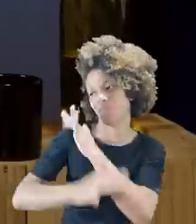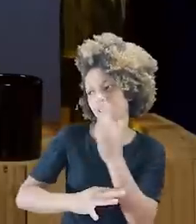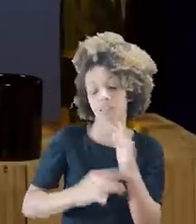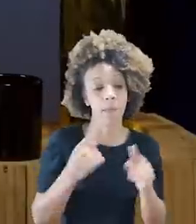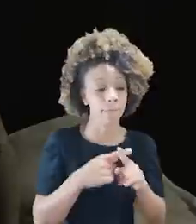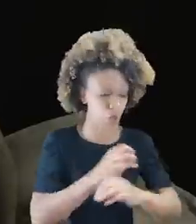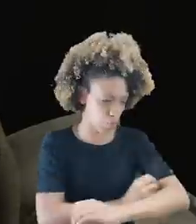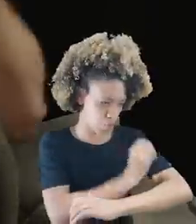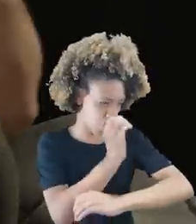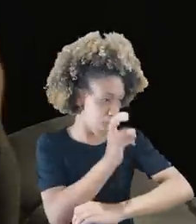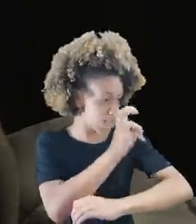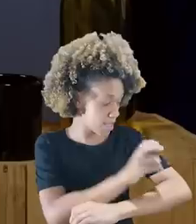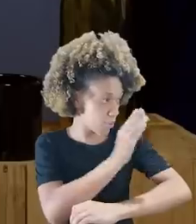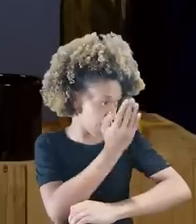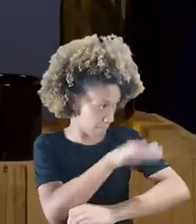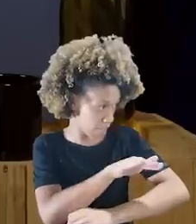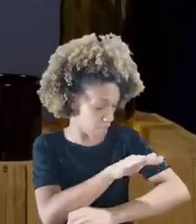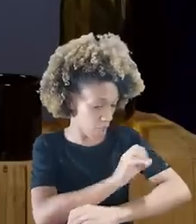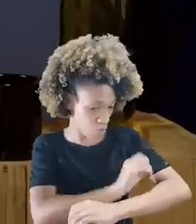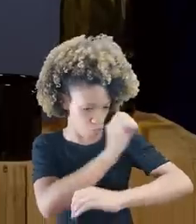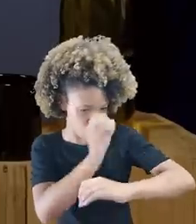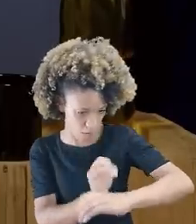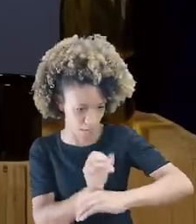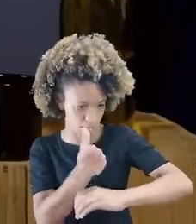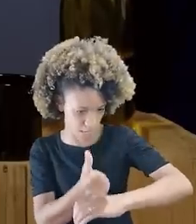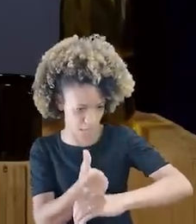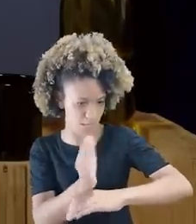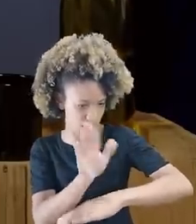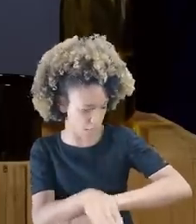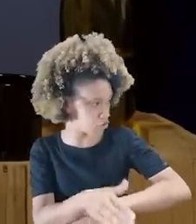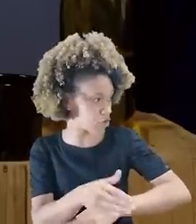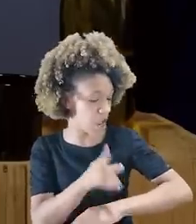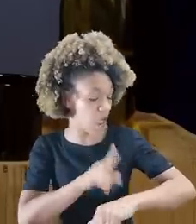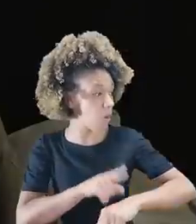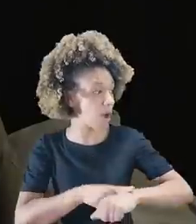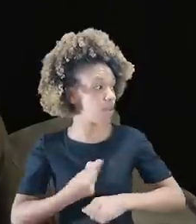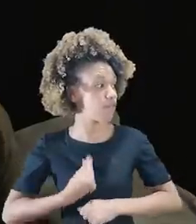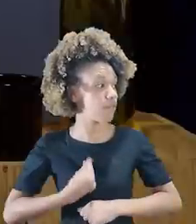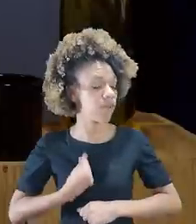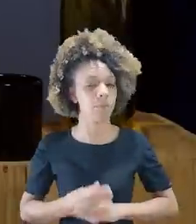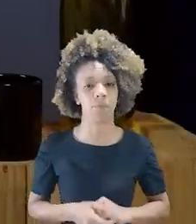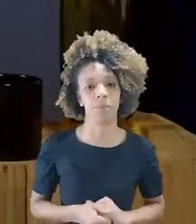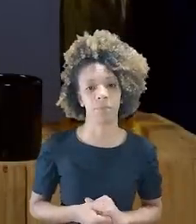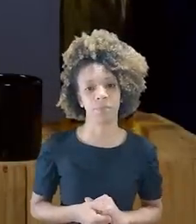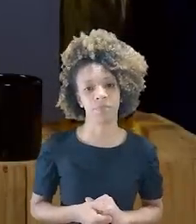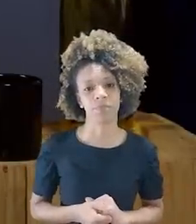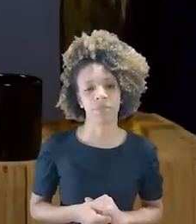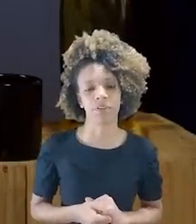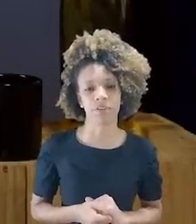concordo é uma energia que é você é uma conexão é uma pessoa que você conversa que você mas sabe qual fo conclusão que euvel mas